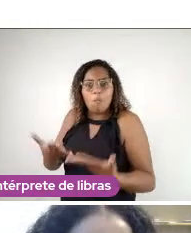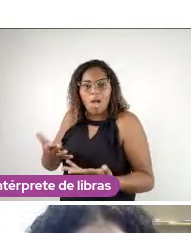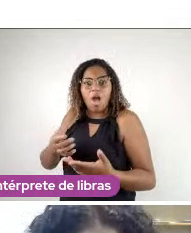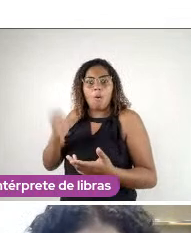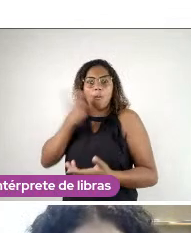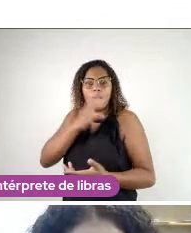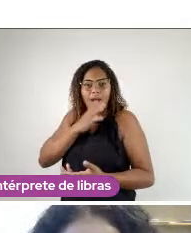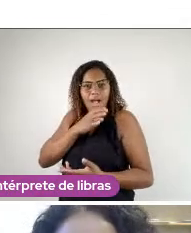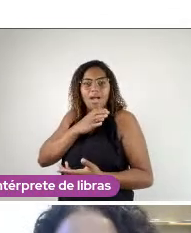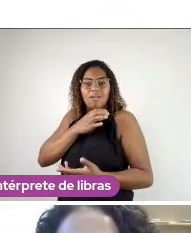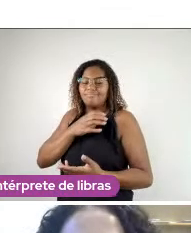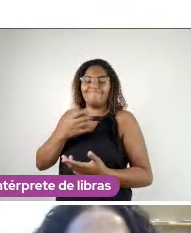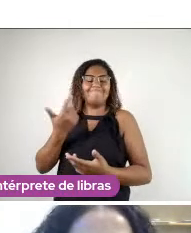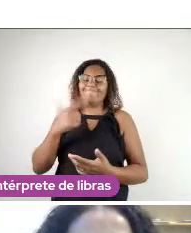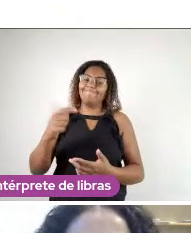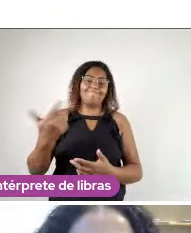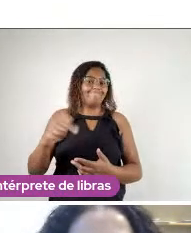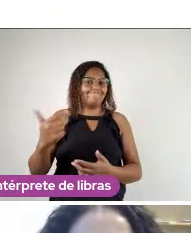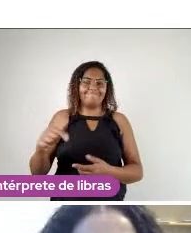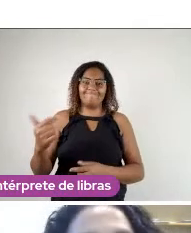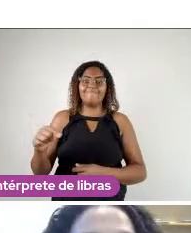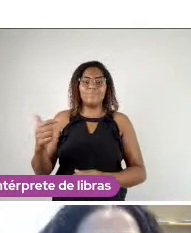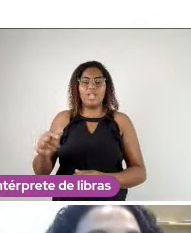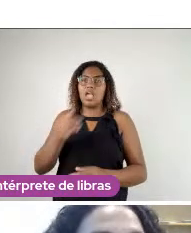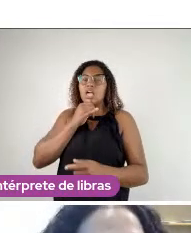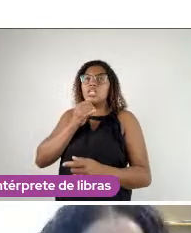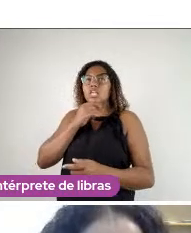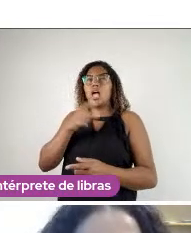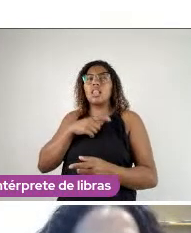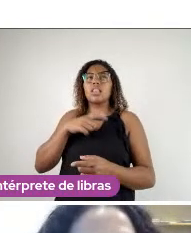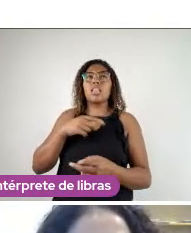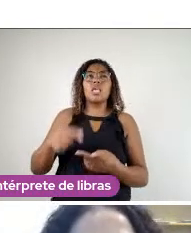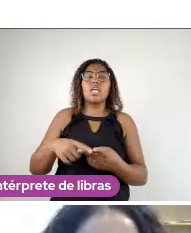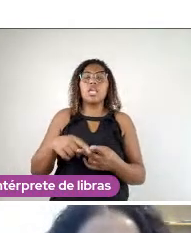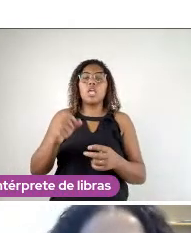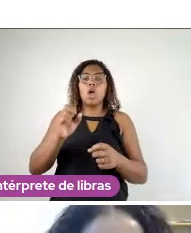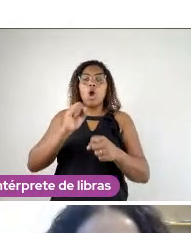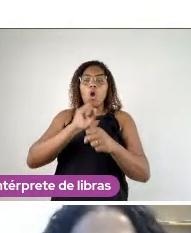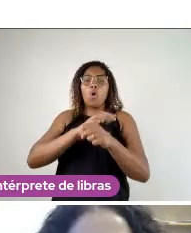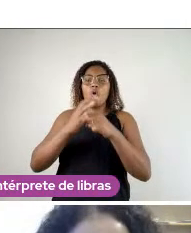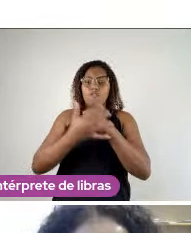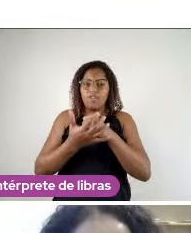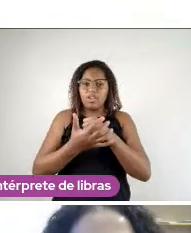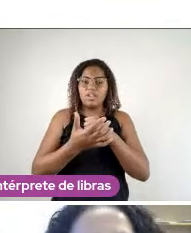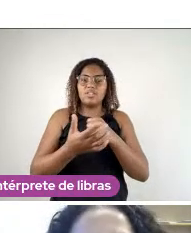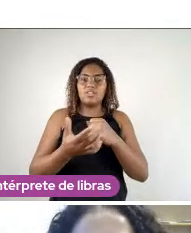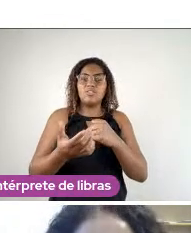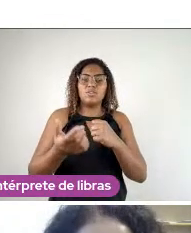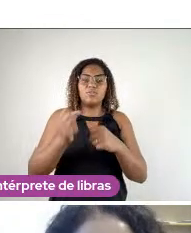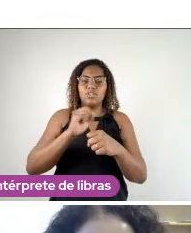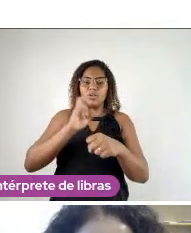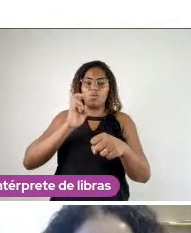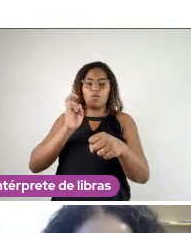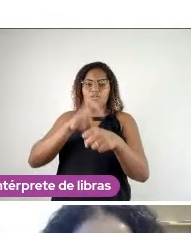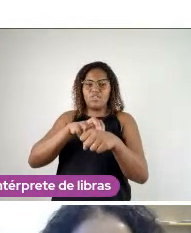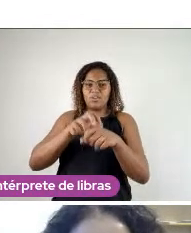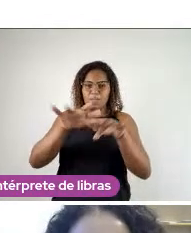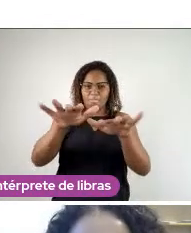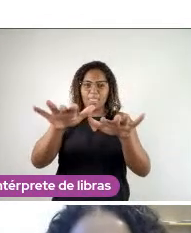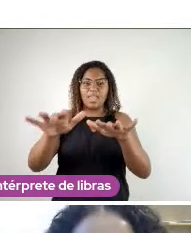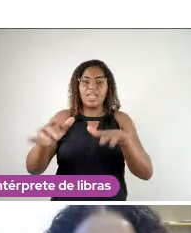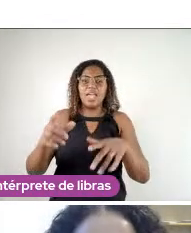rápida e efetiva, né? Como, por exemplo, a gente tem, por exemplo, no caso do COVID, né? Que a gente tem esses testes de farmácia que a gente pode comprar, né? Para poder,